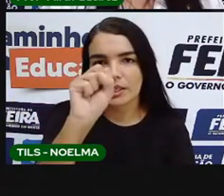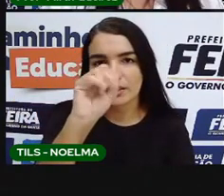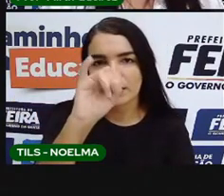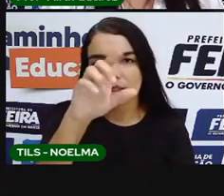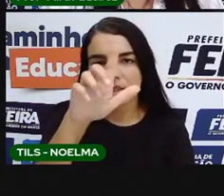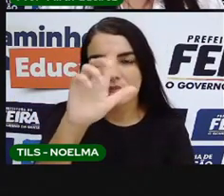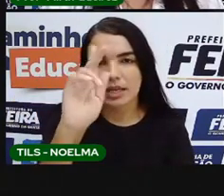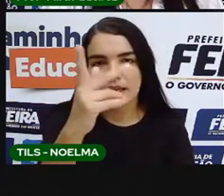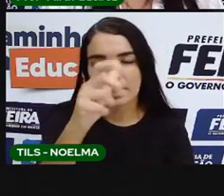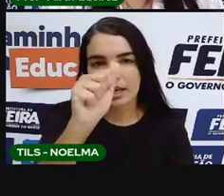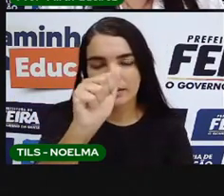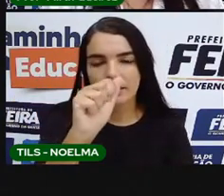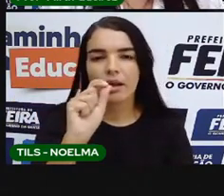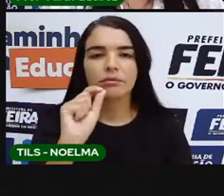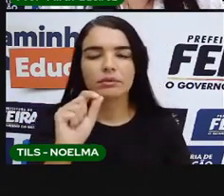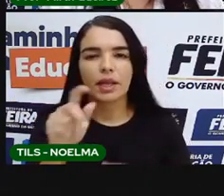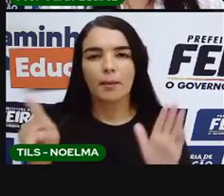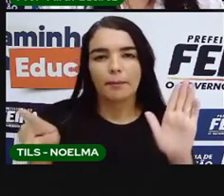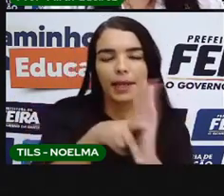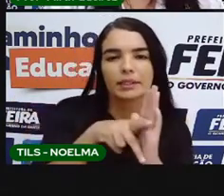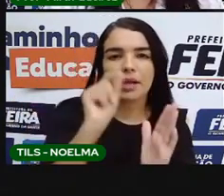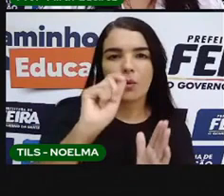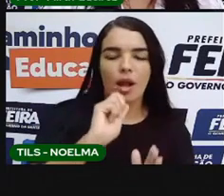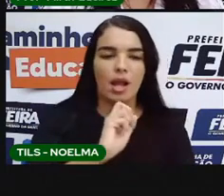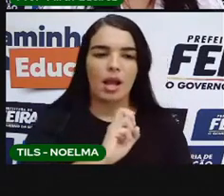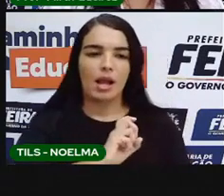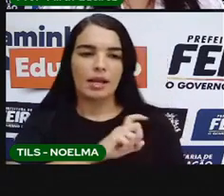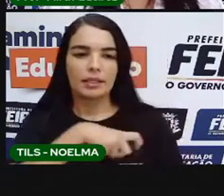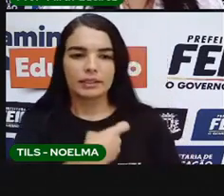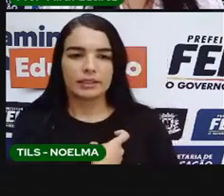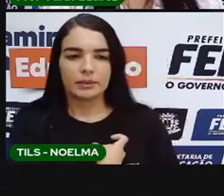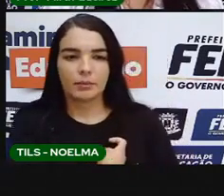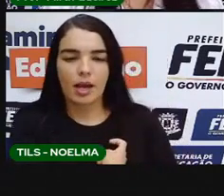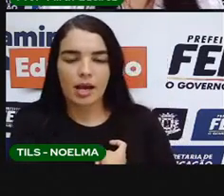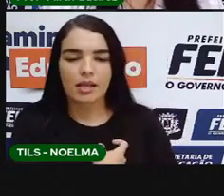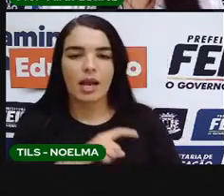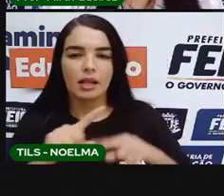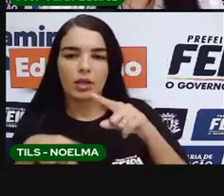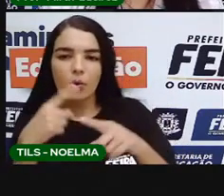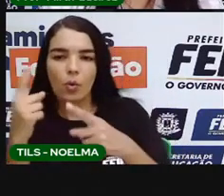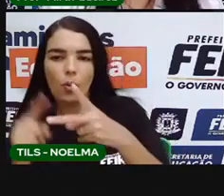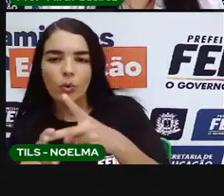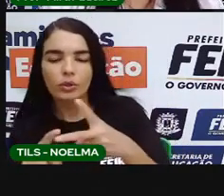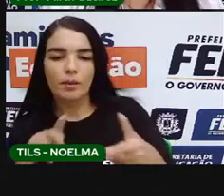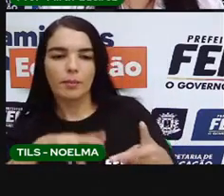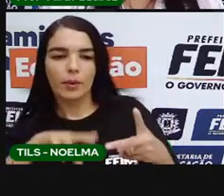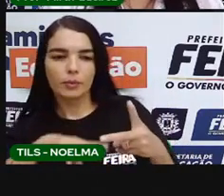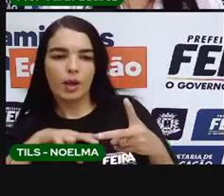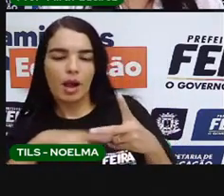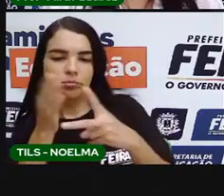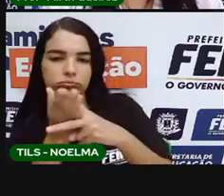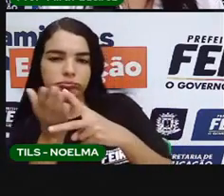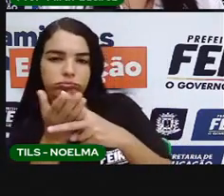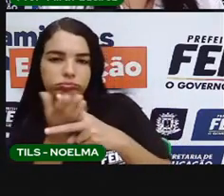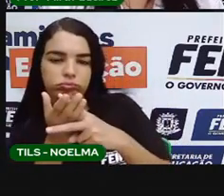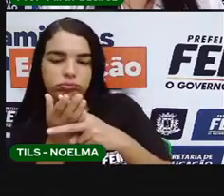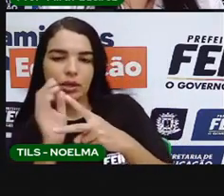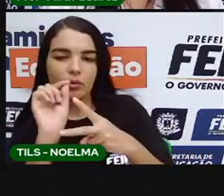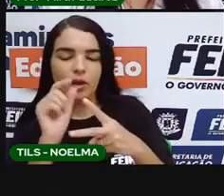e a parte mais à costa pertenceria a Portugal. Portugal, então, divide essa parte que lhe